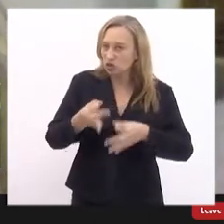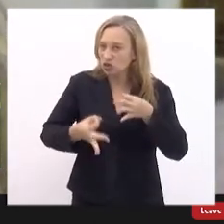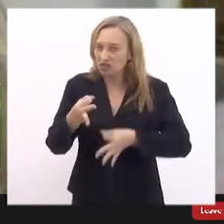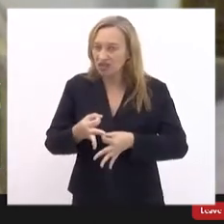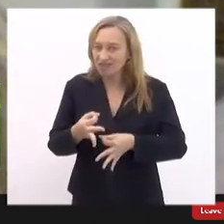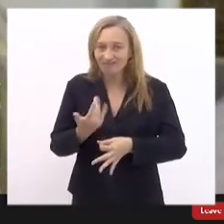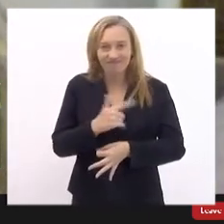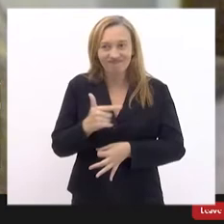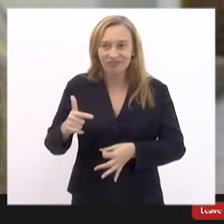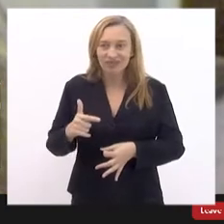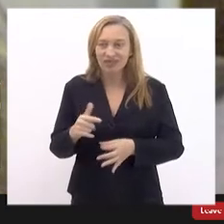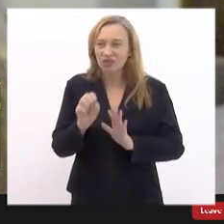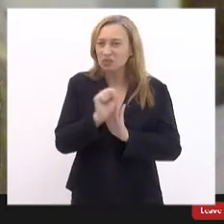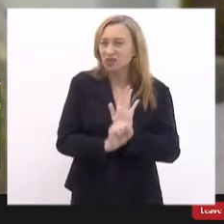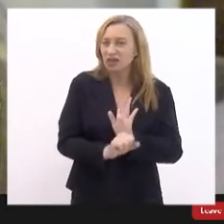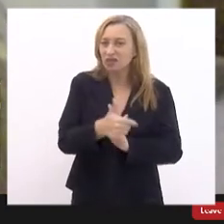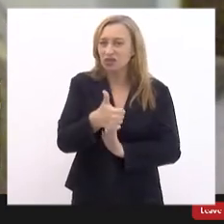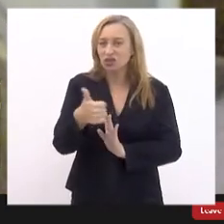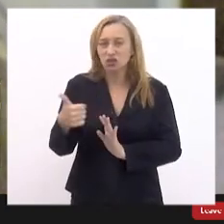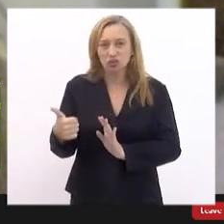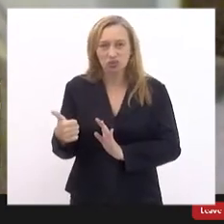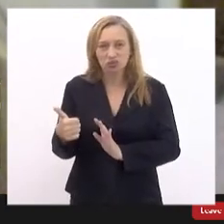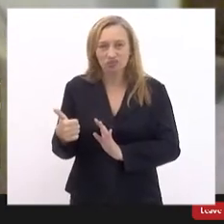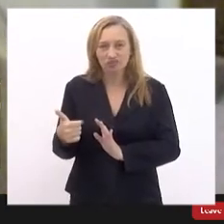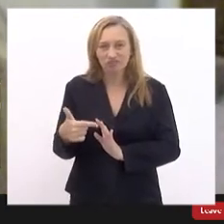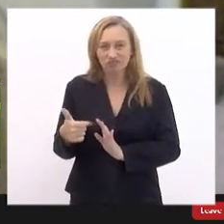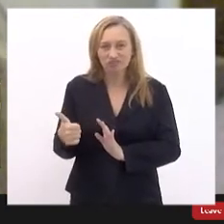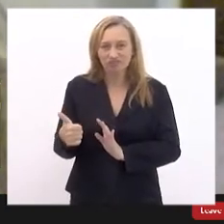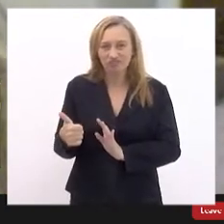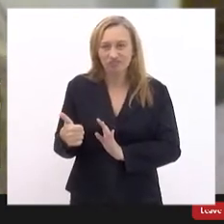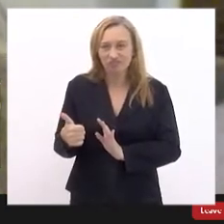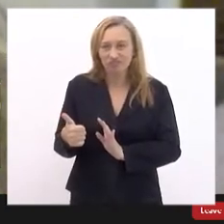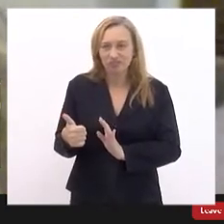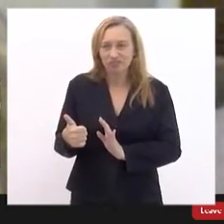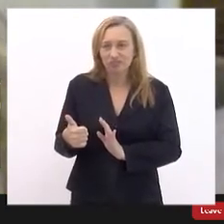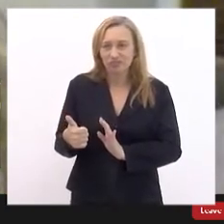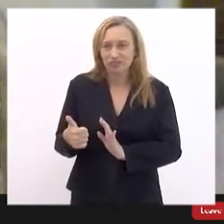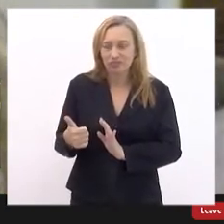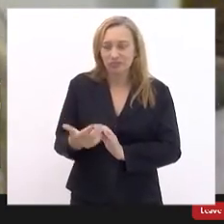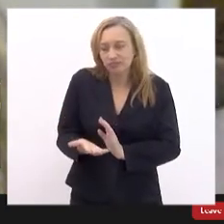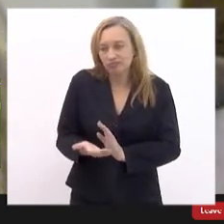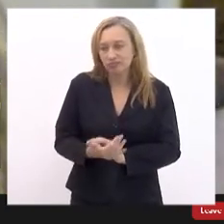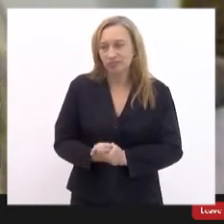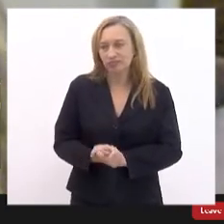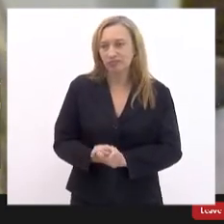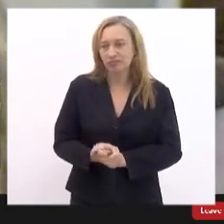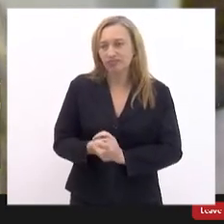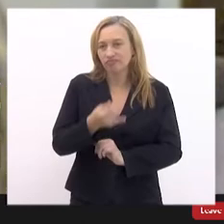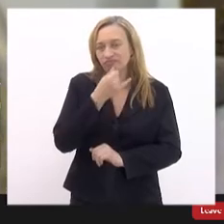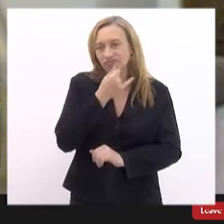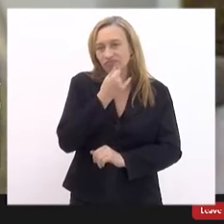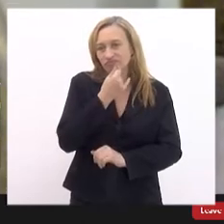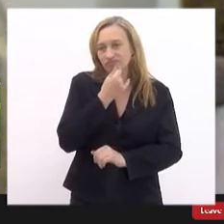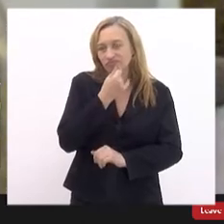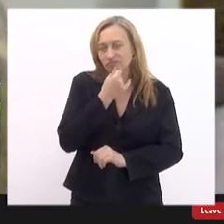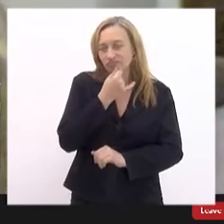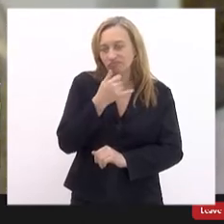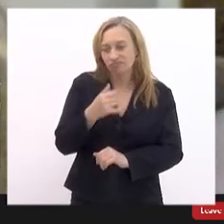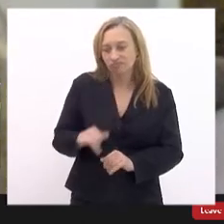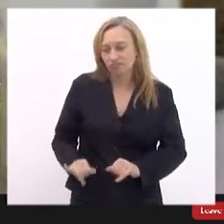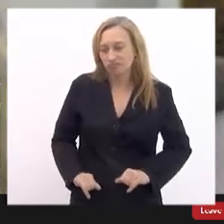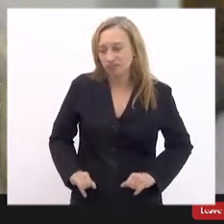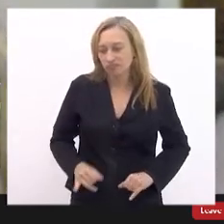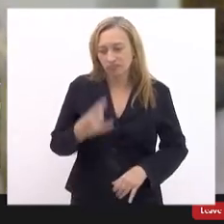pleno século XXI. Então, vai aqui a minha indignação e a minha dor